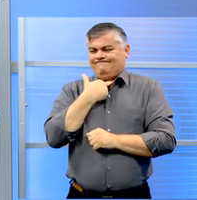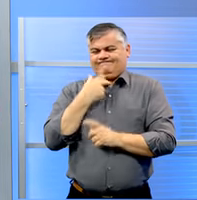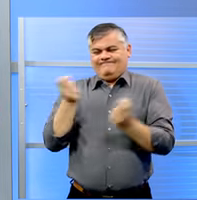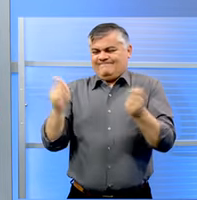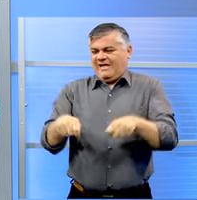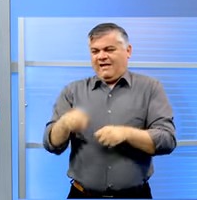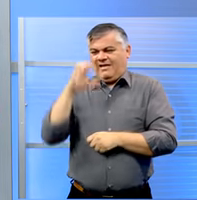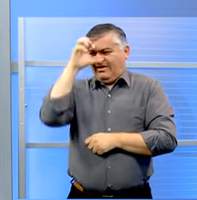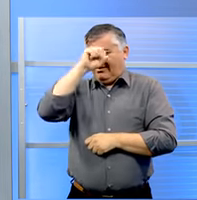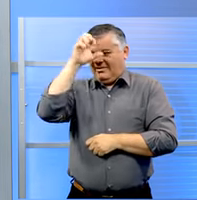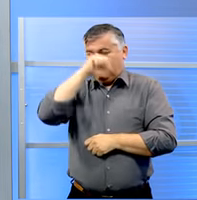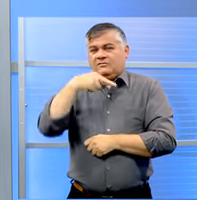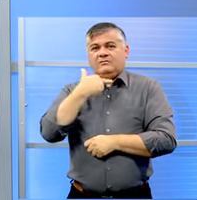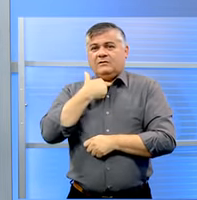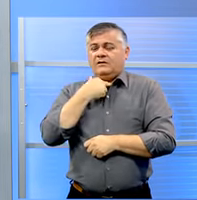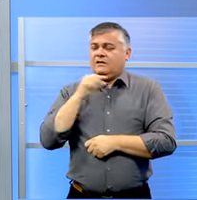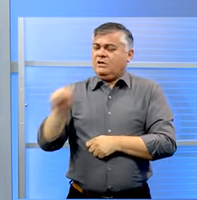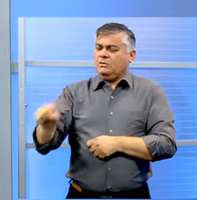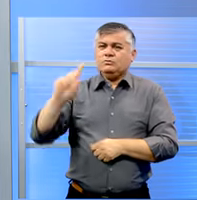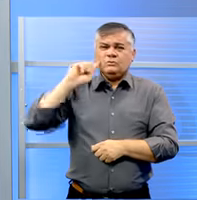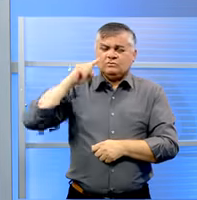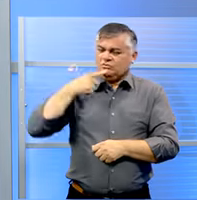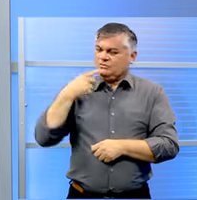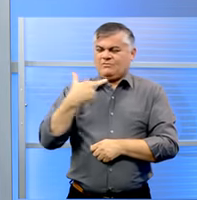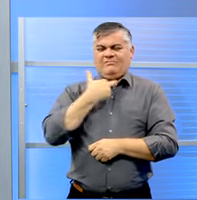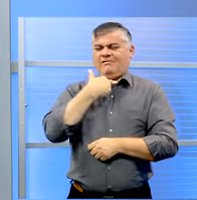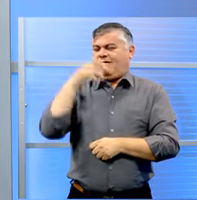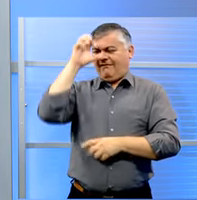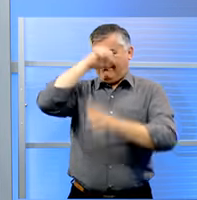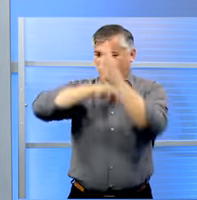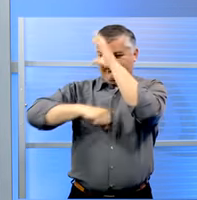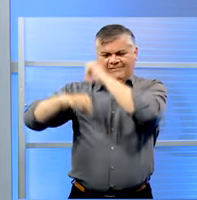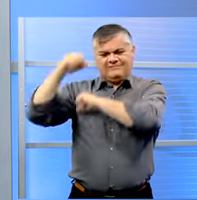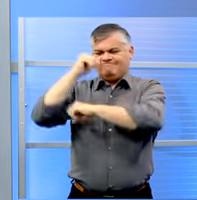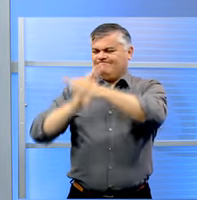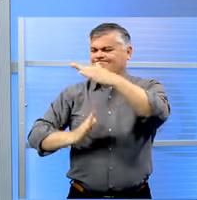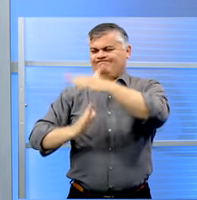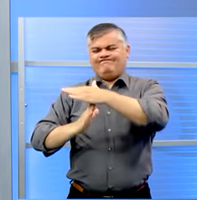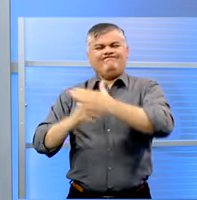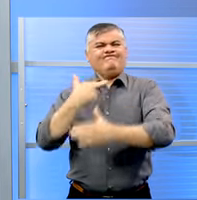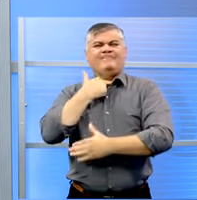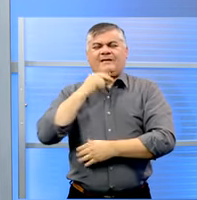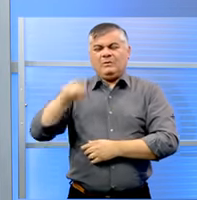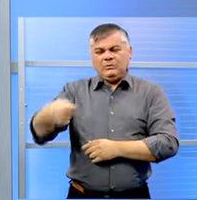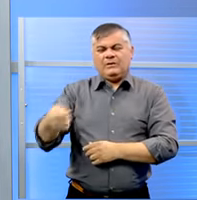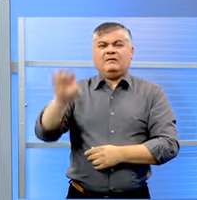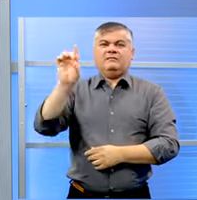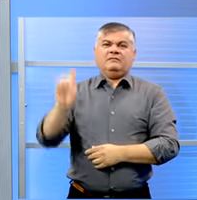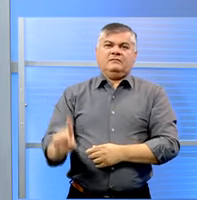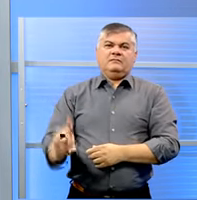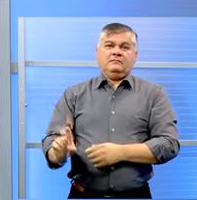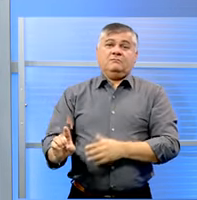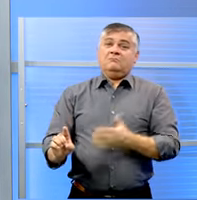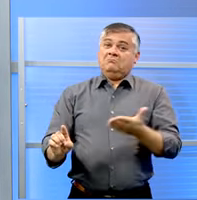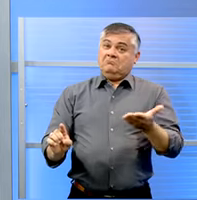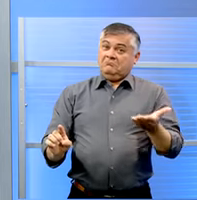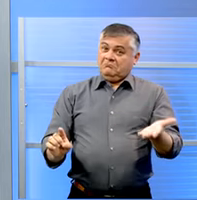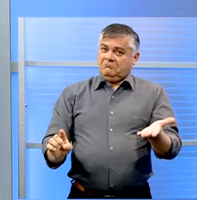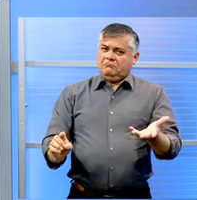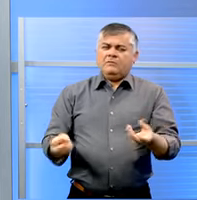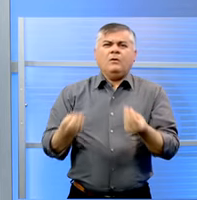de aprendizado. Ele quem? O sujeito surdo. Sim, ele era um deficiente. E mais, como